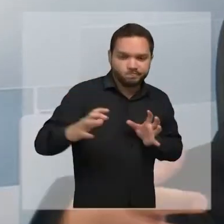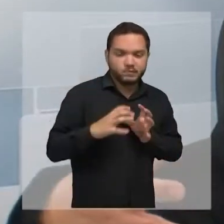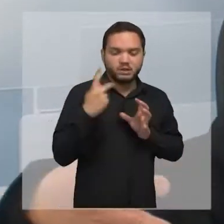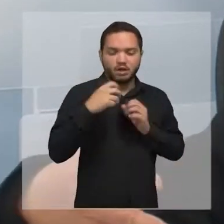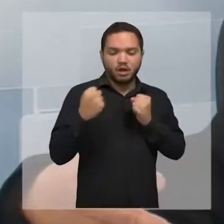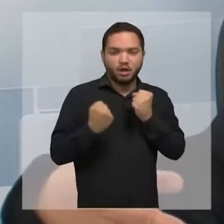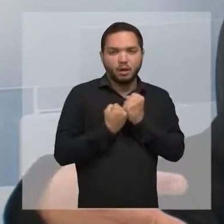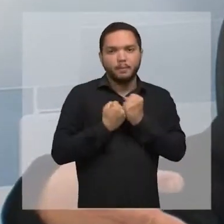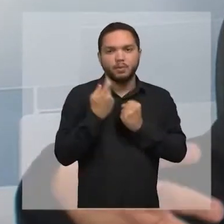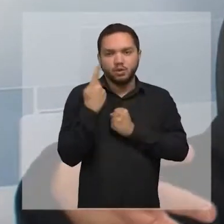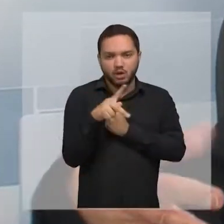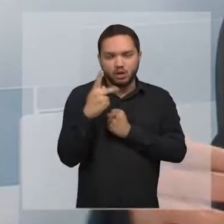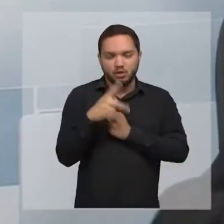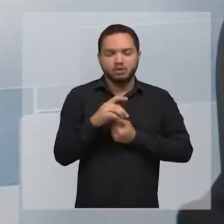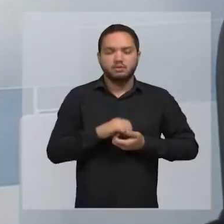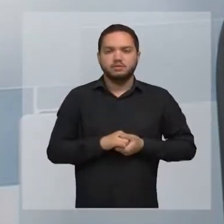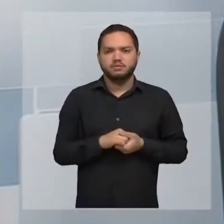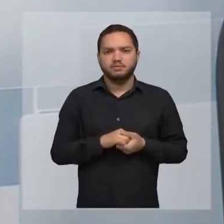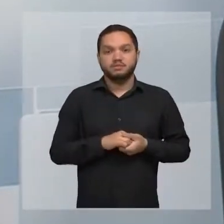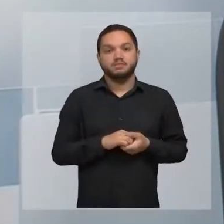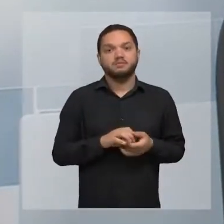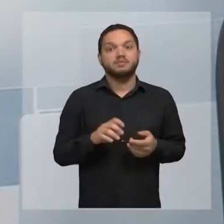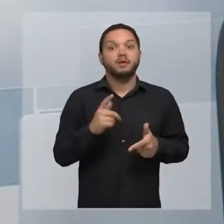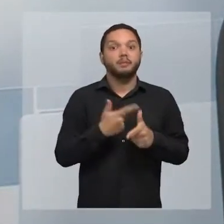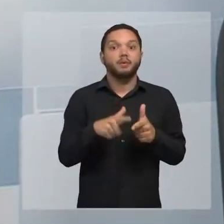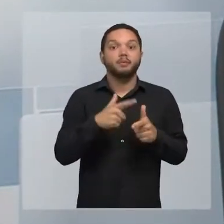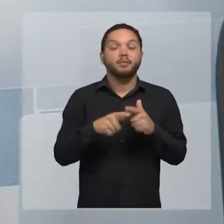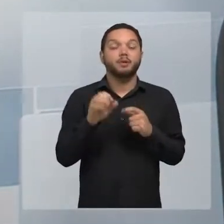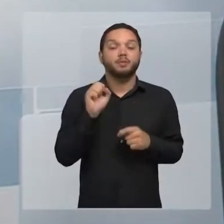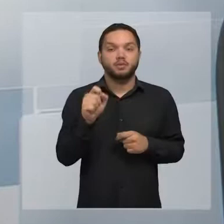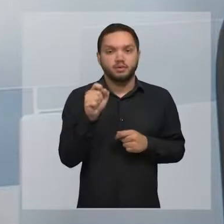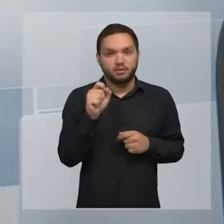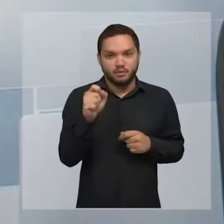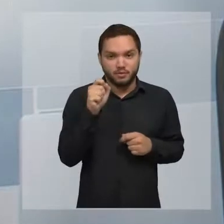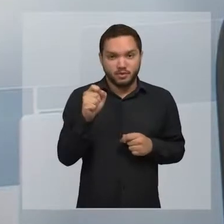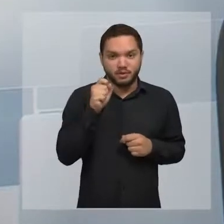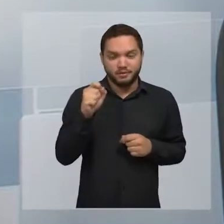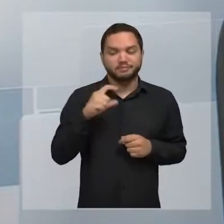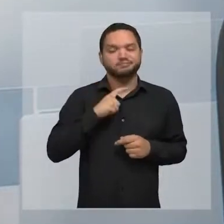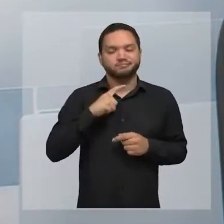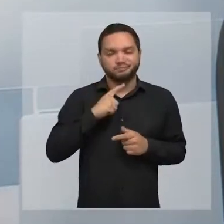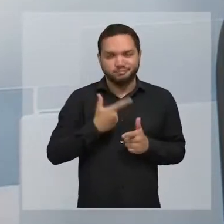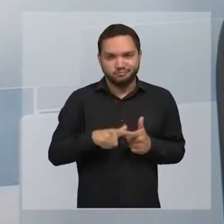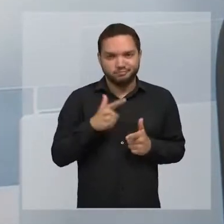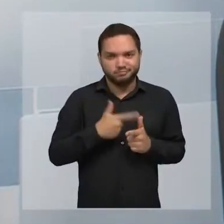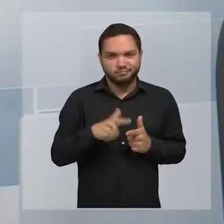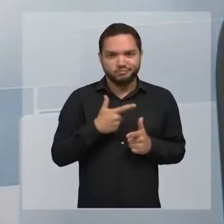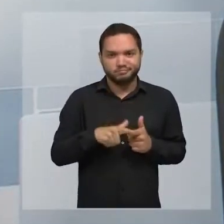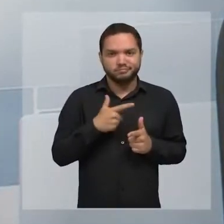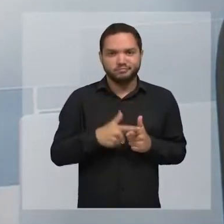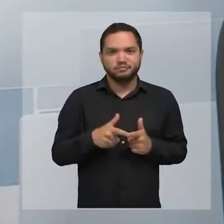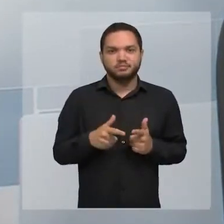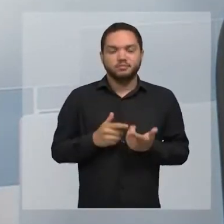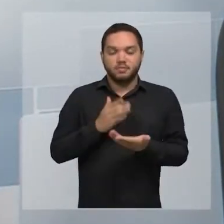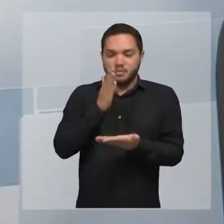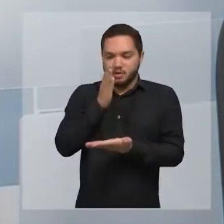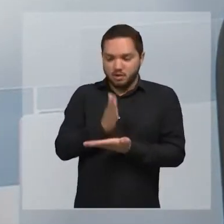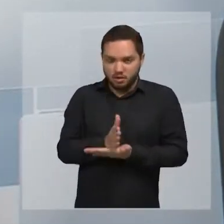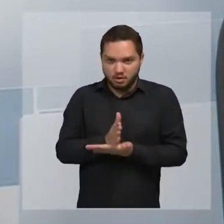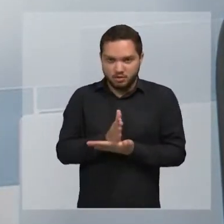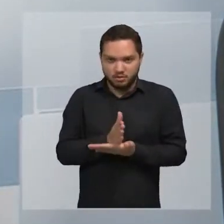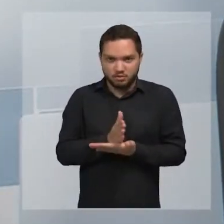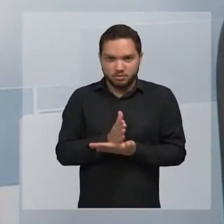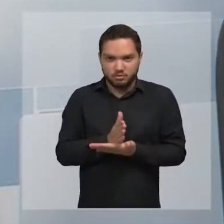base aliada. Só que, no meio do caminho tem uma pedra. E tem uma pedra no meio do caminho. O